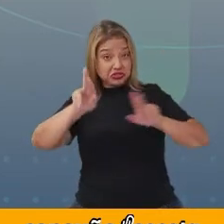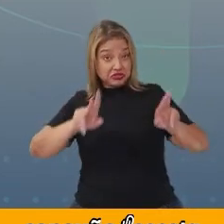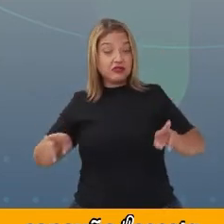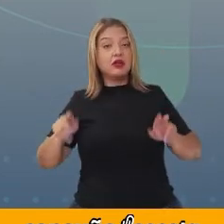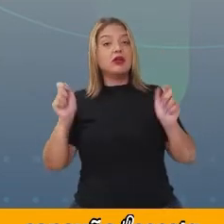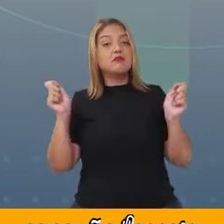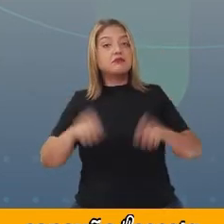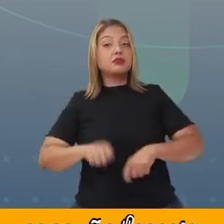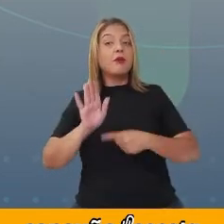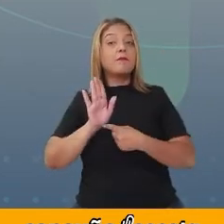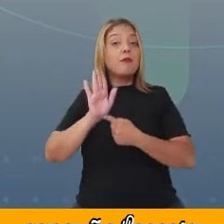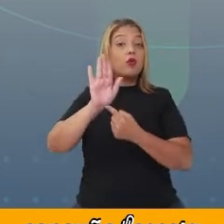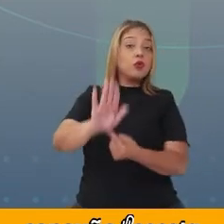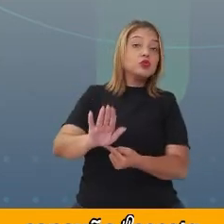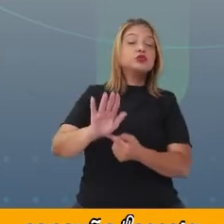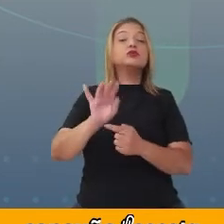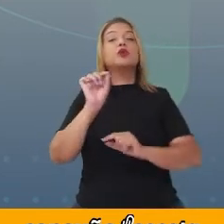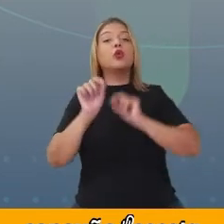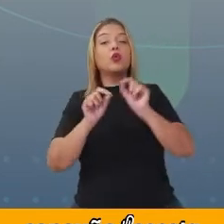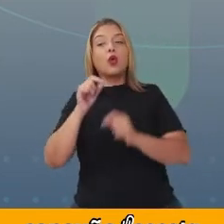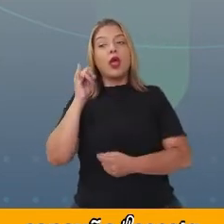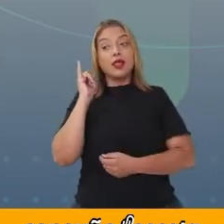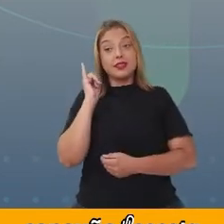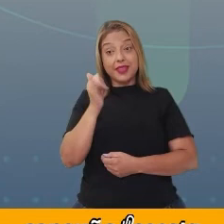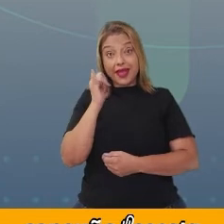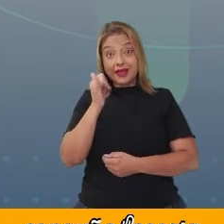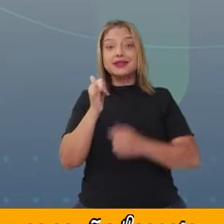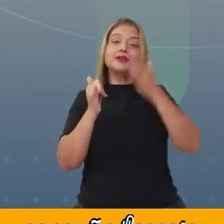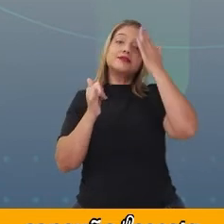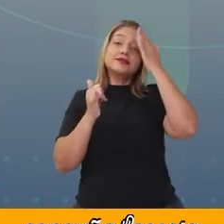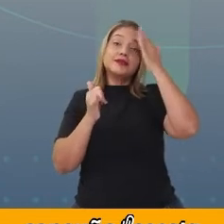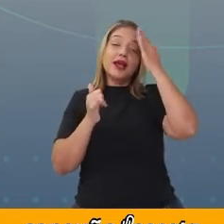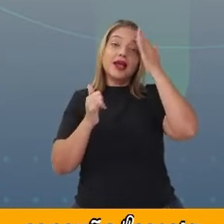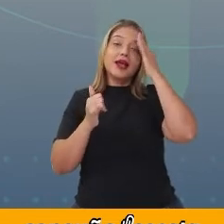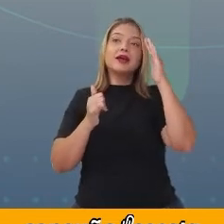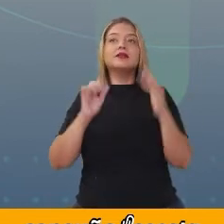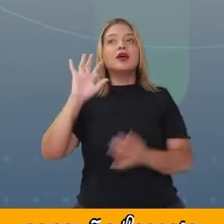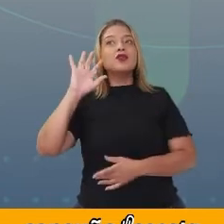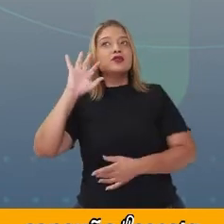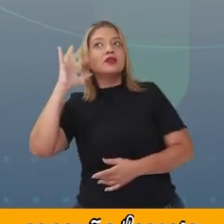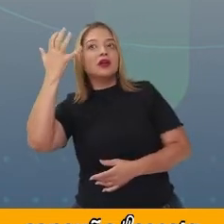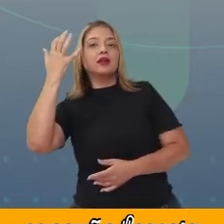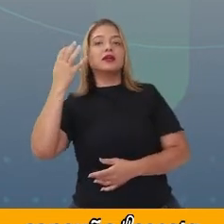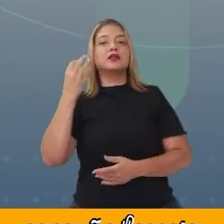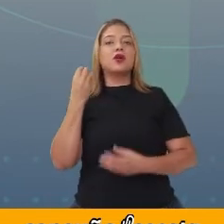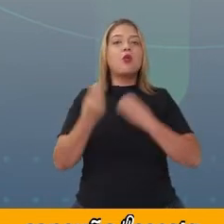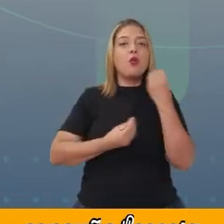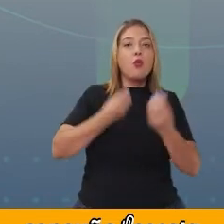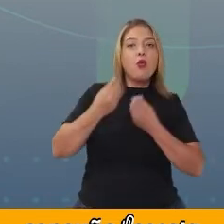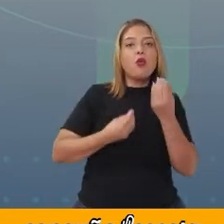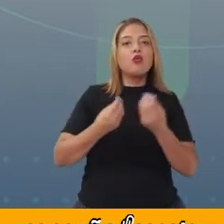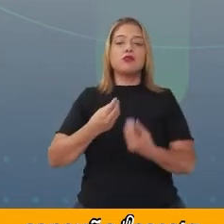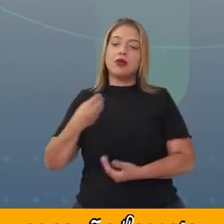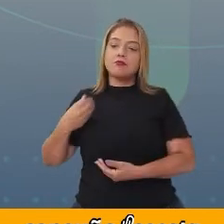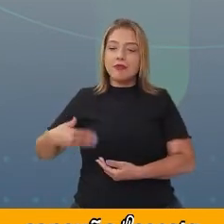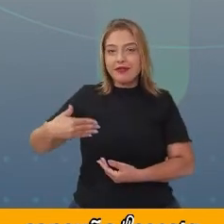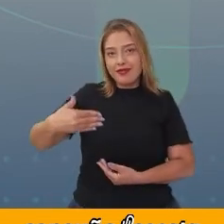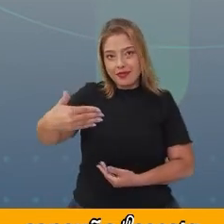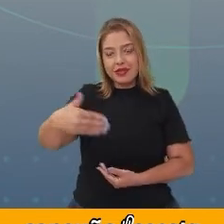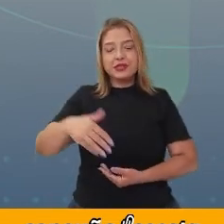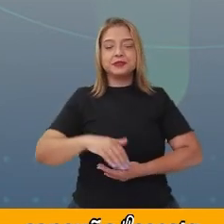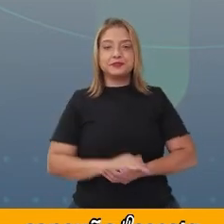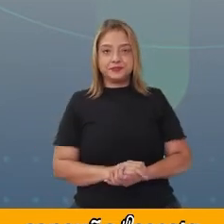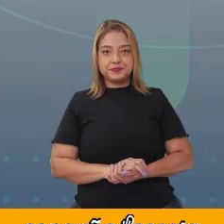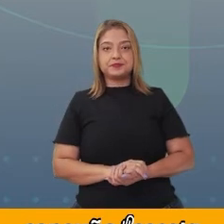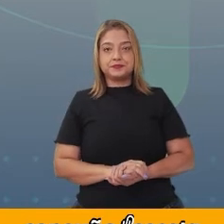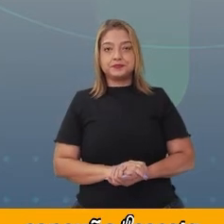para fazer com que a narrativa ela vá se desenvolvendo, caminhando para o seu desfecho. E